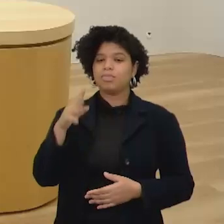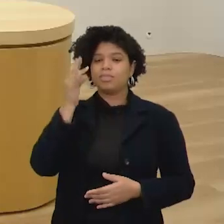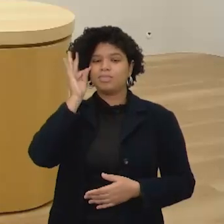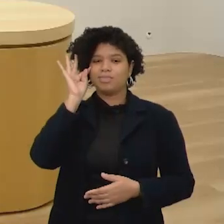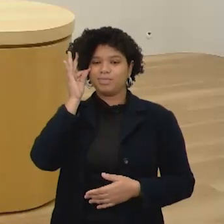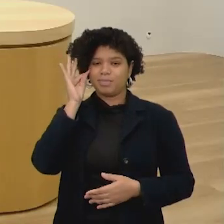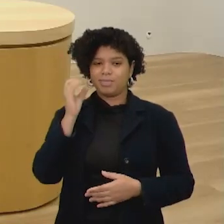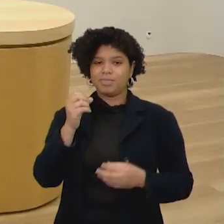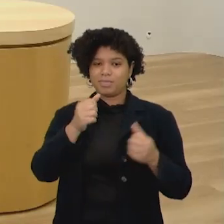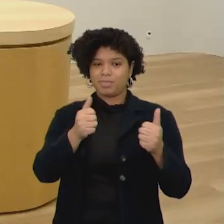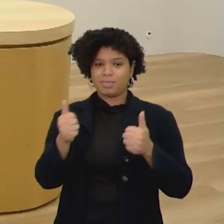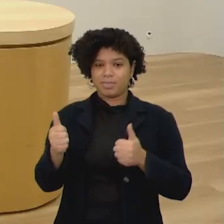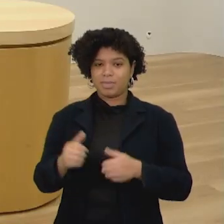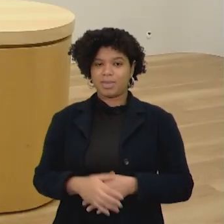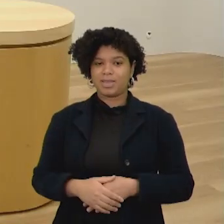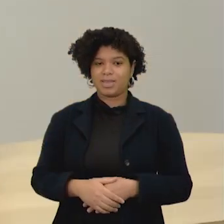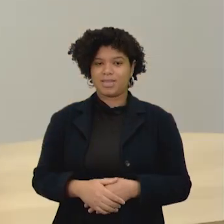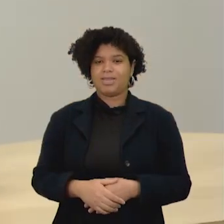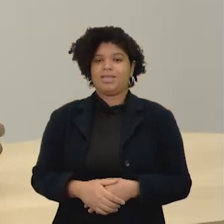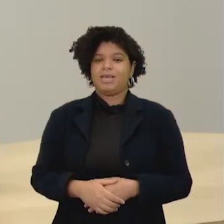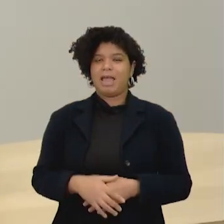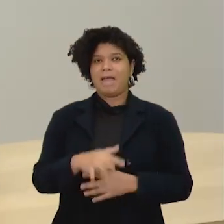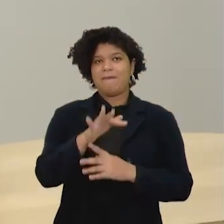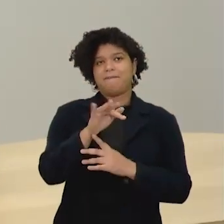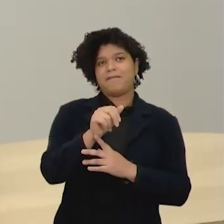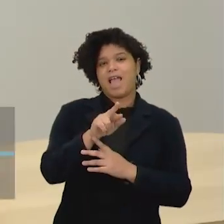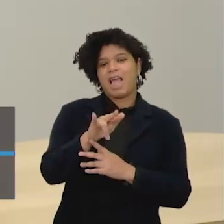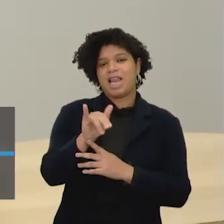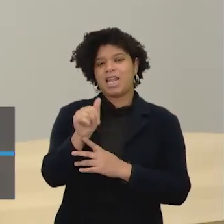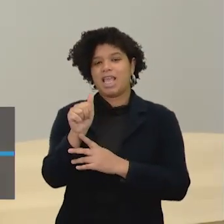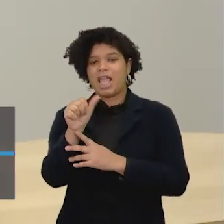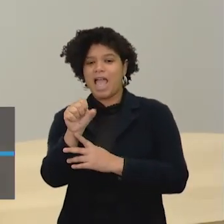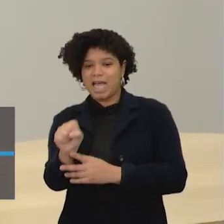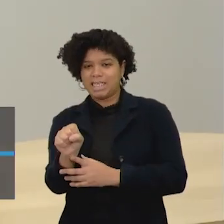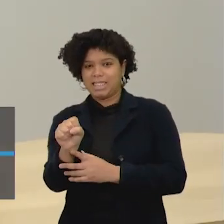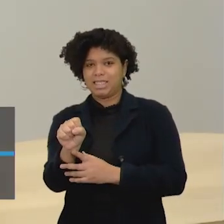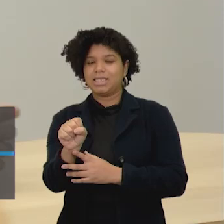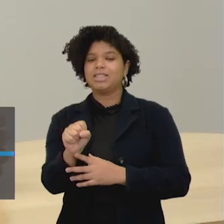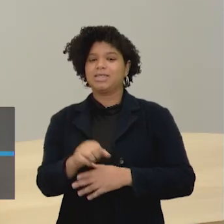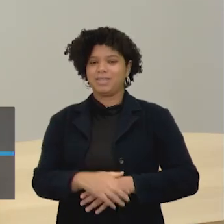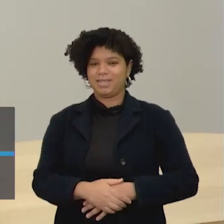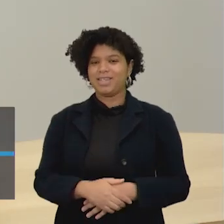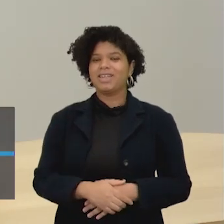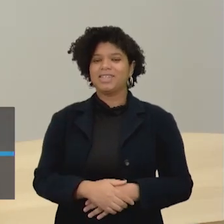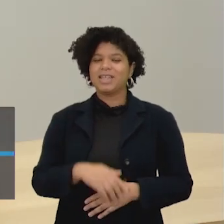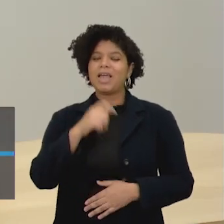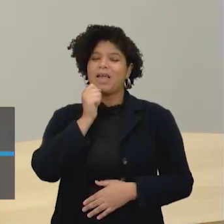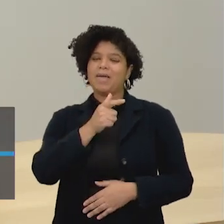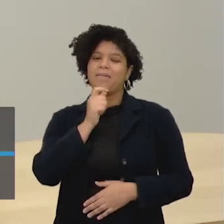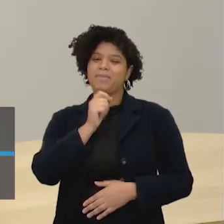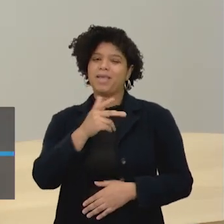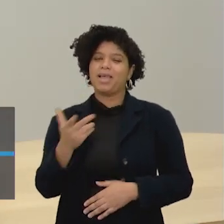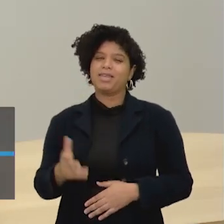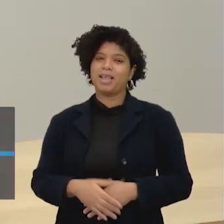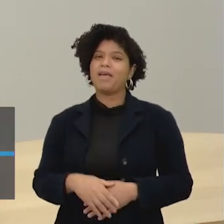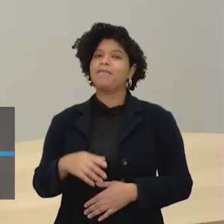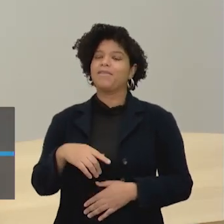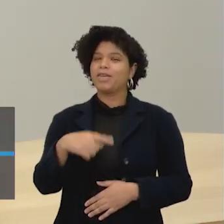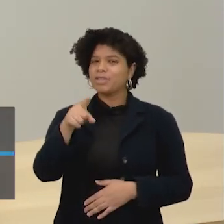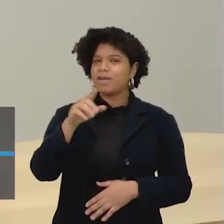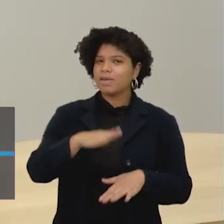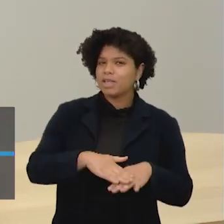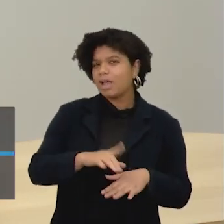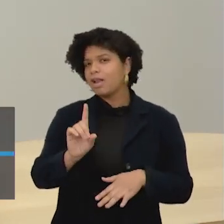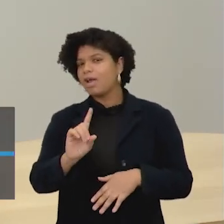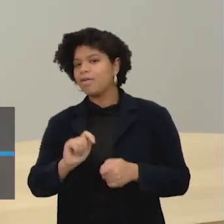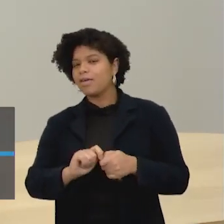bem? Tudo bem, professora Silene. Mauro Farias, Farias com S. Tem muita piada, né, com esse nome de Farias, né? Farias ou não Farias?